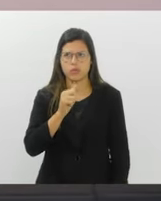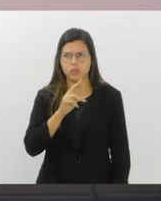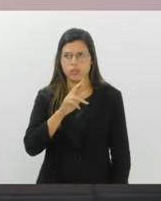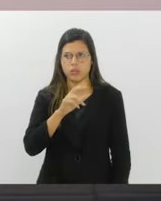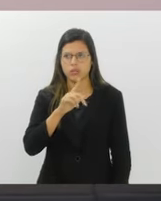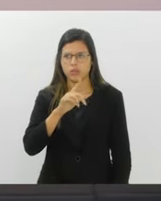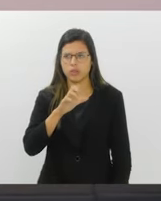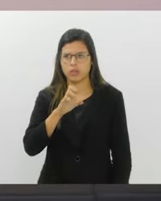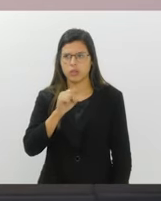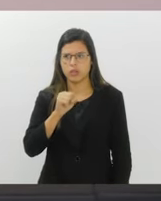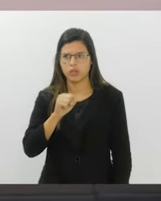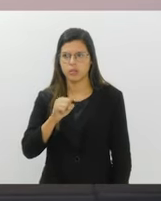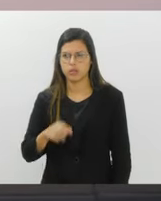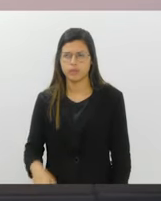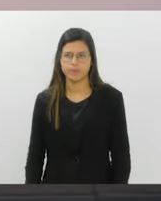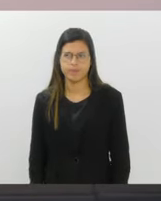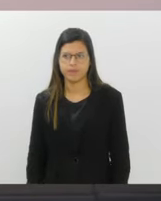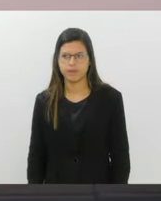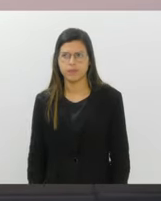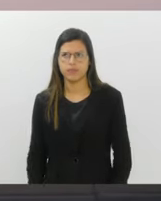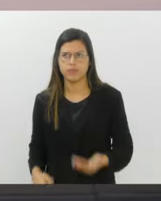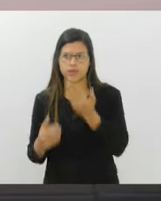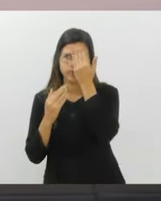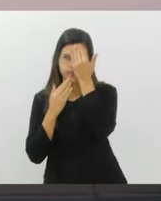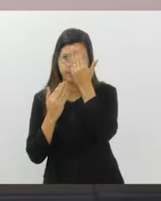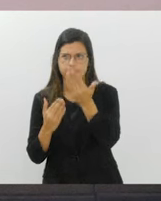Obrigado. E...